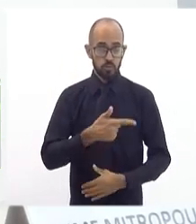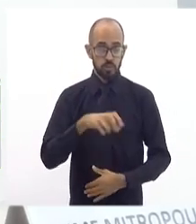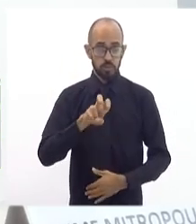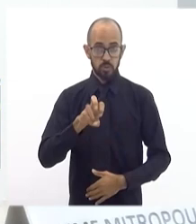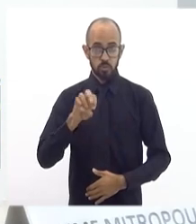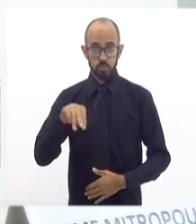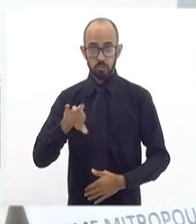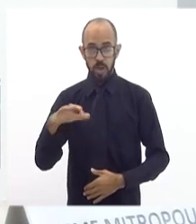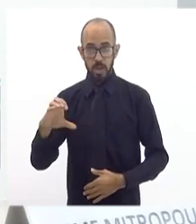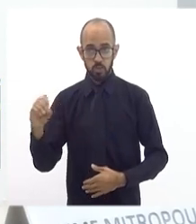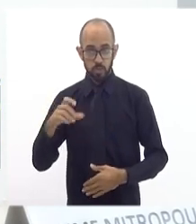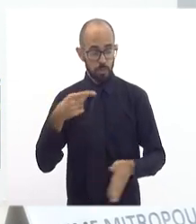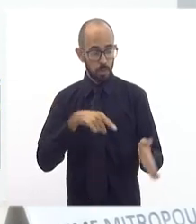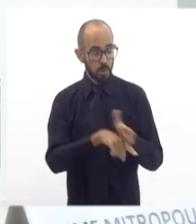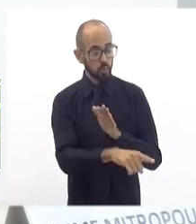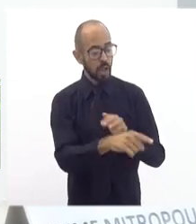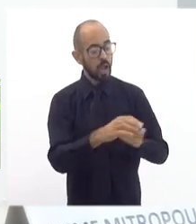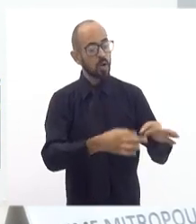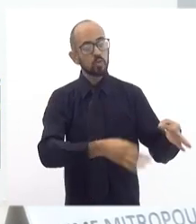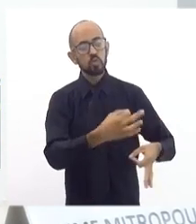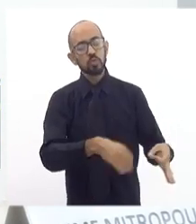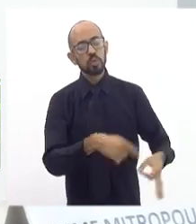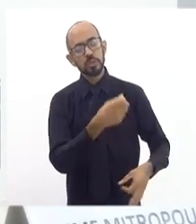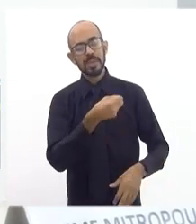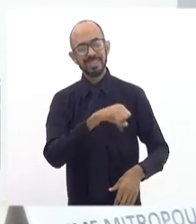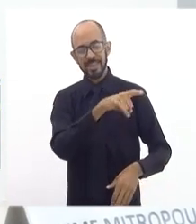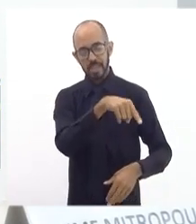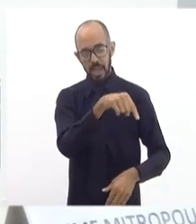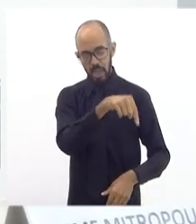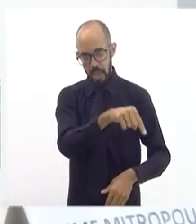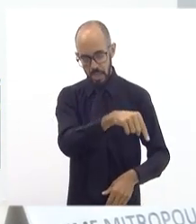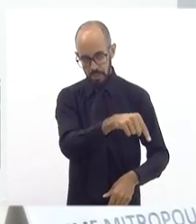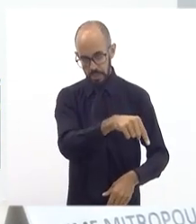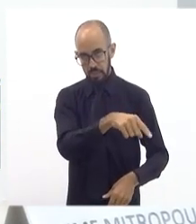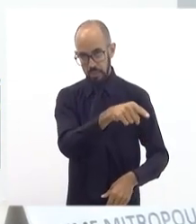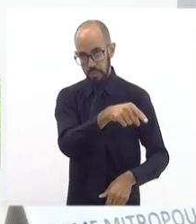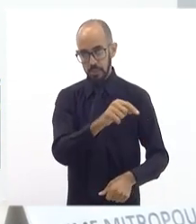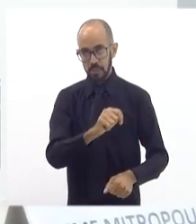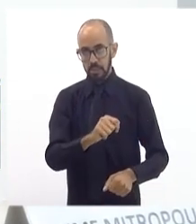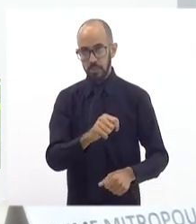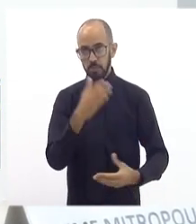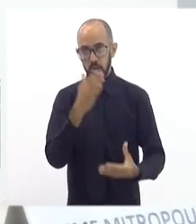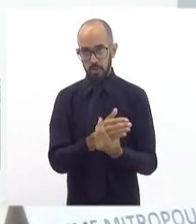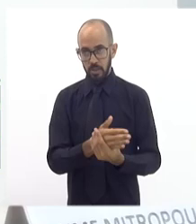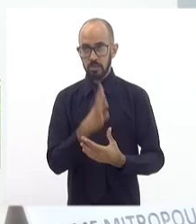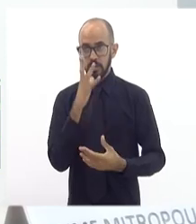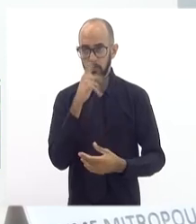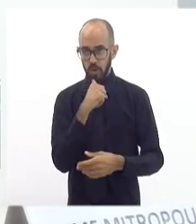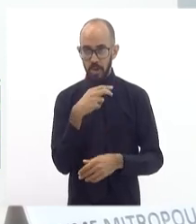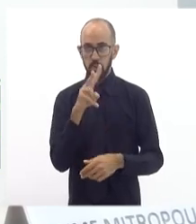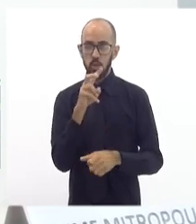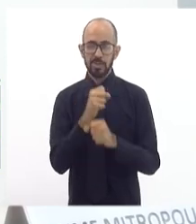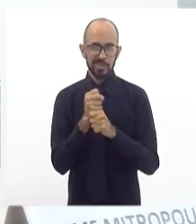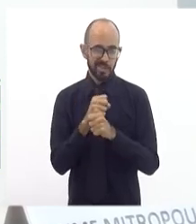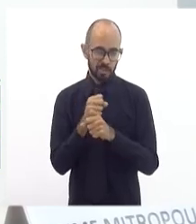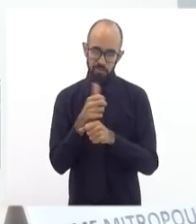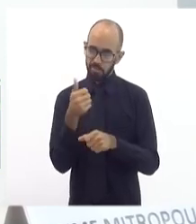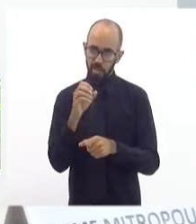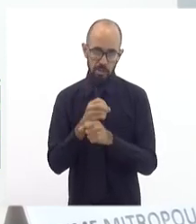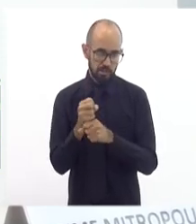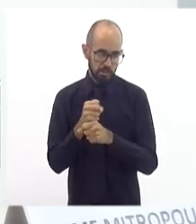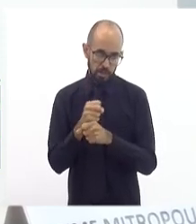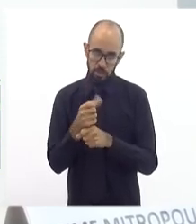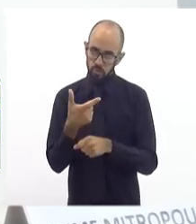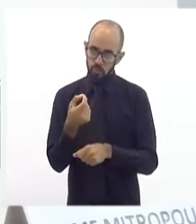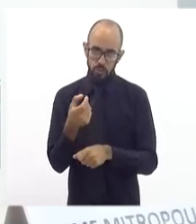juiz se esse processo da ação civil pública de moral que ele costuma demorar pode ser dois anos cinco anos 10 anos